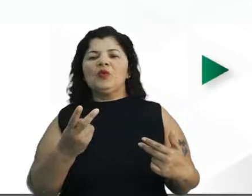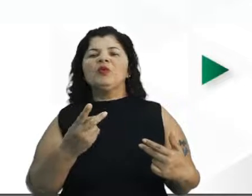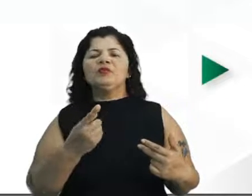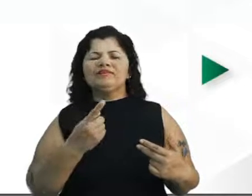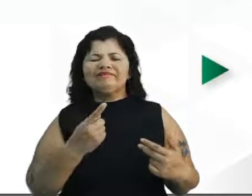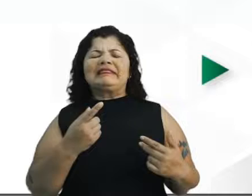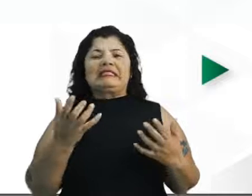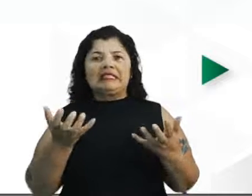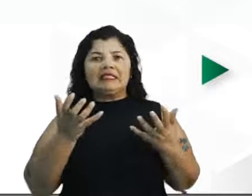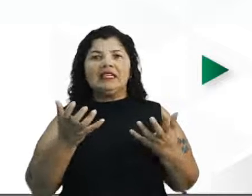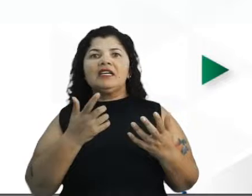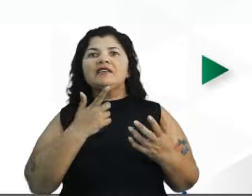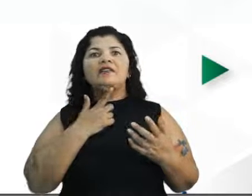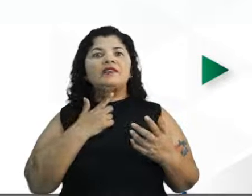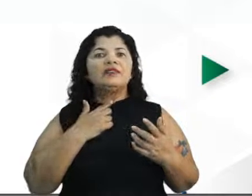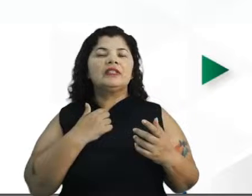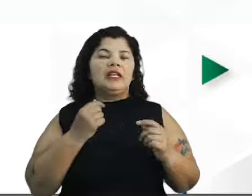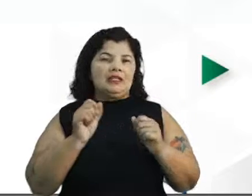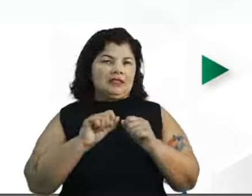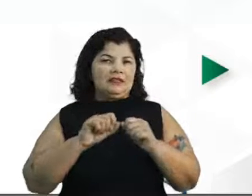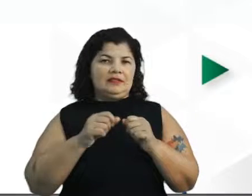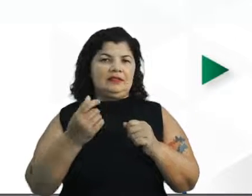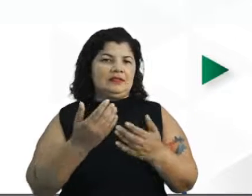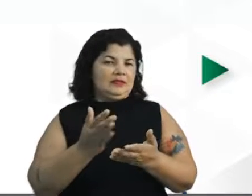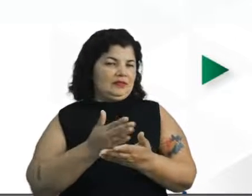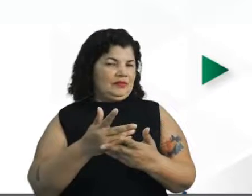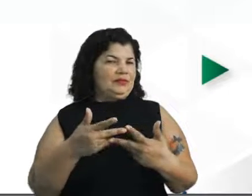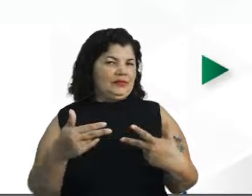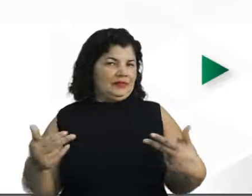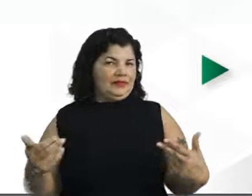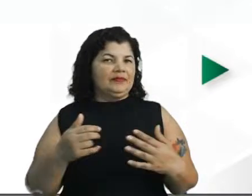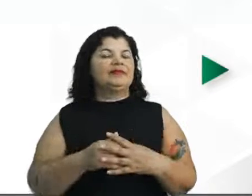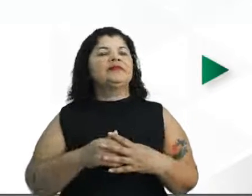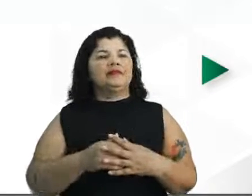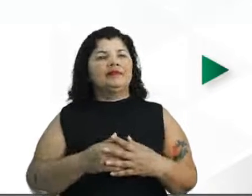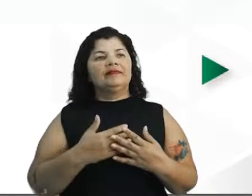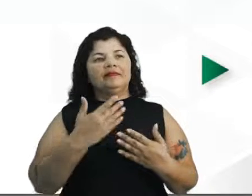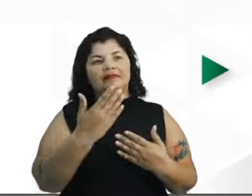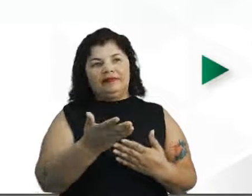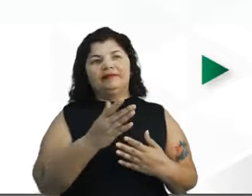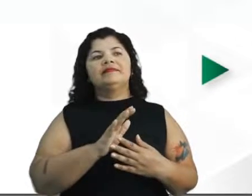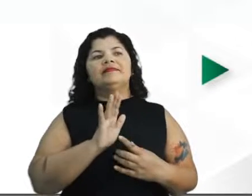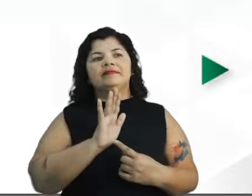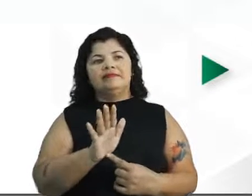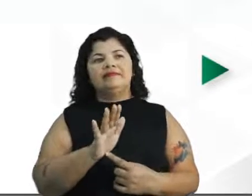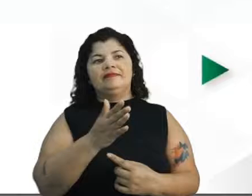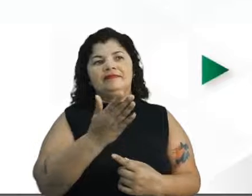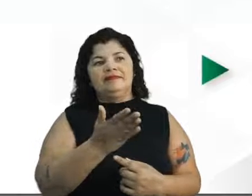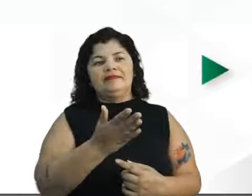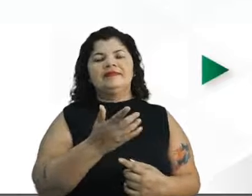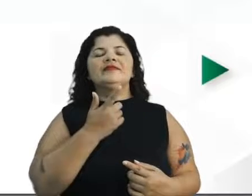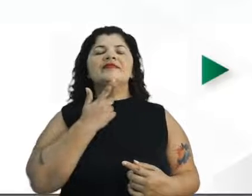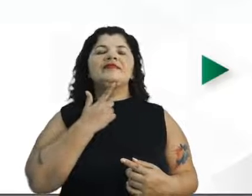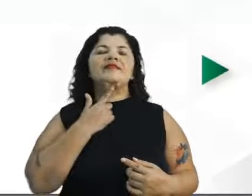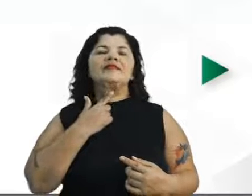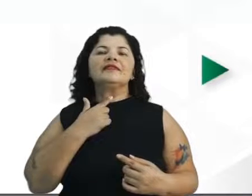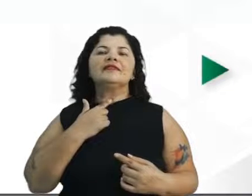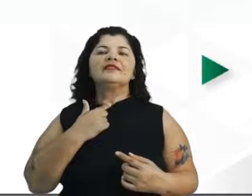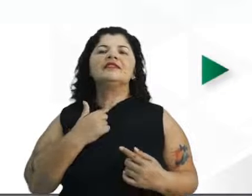que você tem de fazer alguma coisa. Está aí no willingness to do something. Essa vontade,